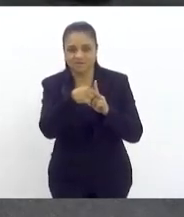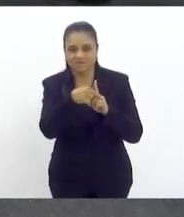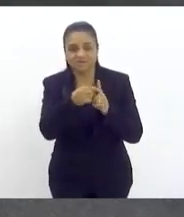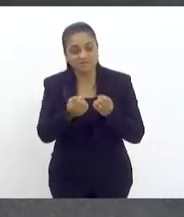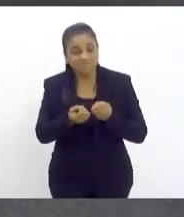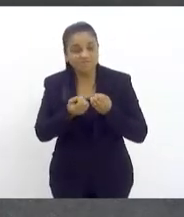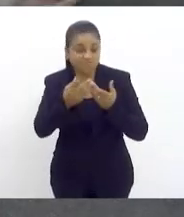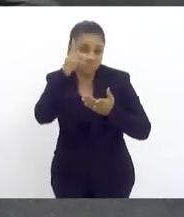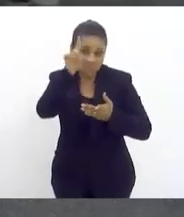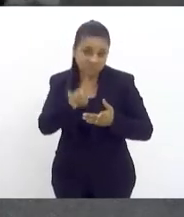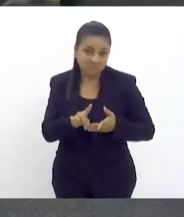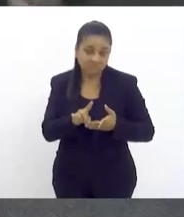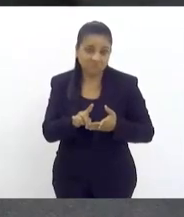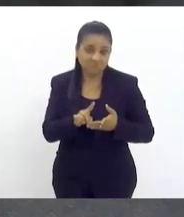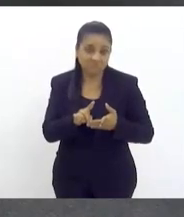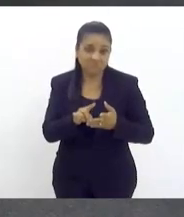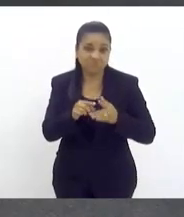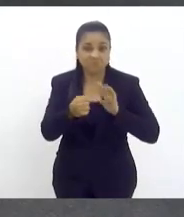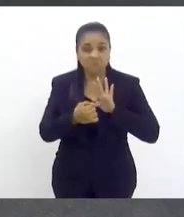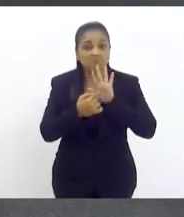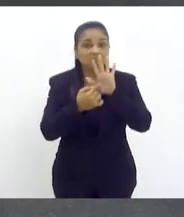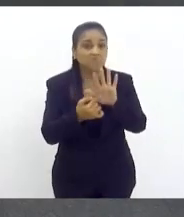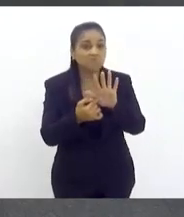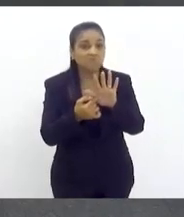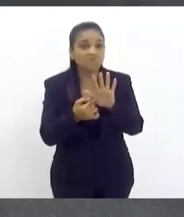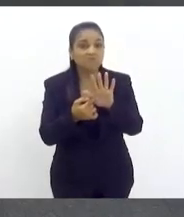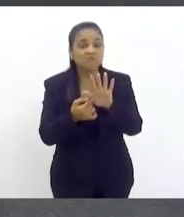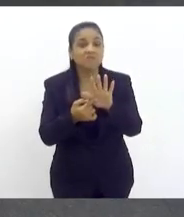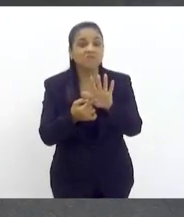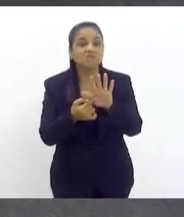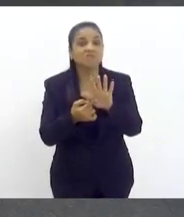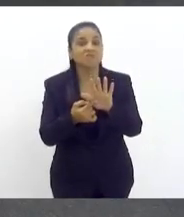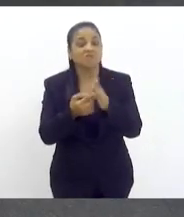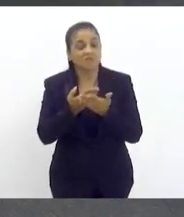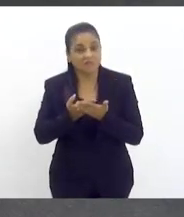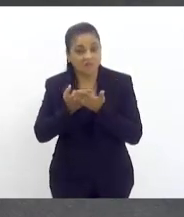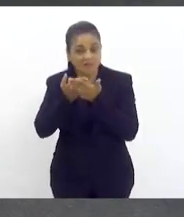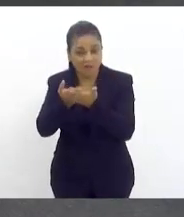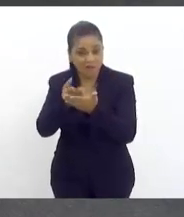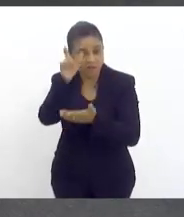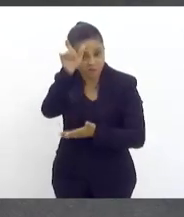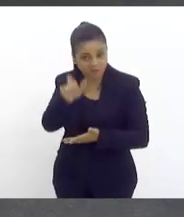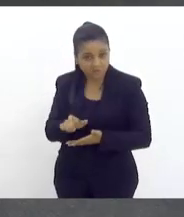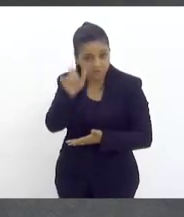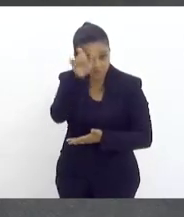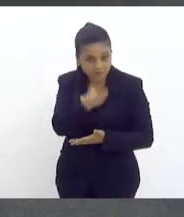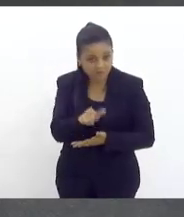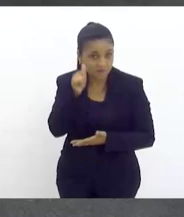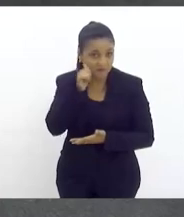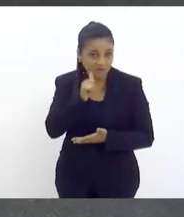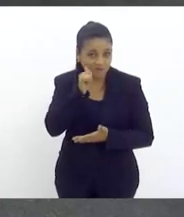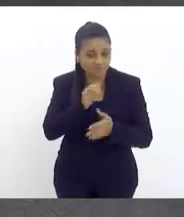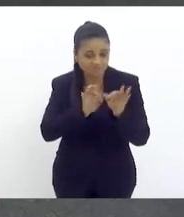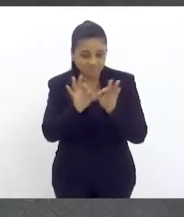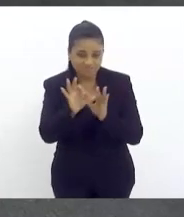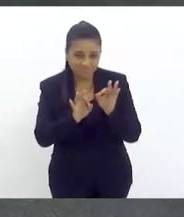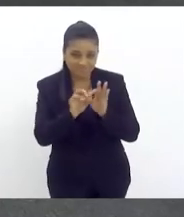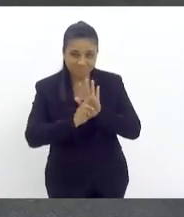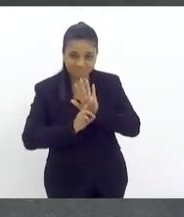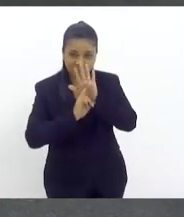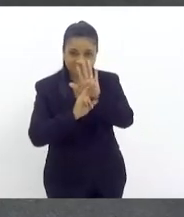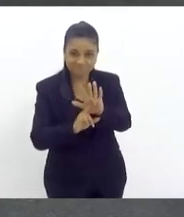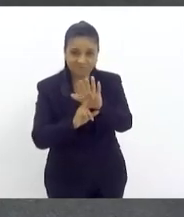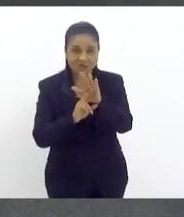direito. Se não há nada mais evidente que o uso social encaminhado por essas mulheres que organizam, protagonizam a proteção